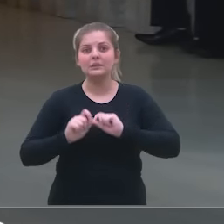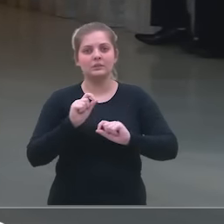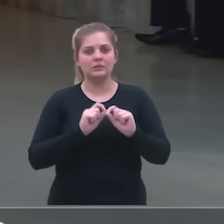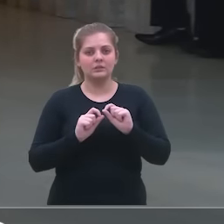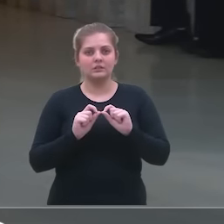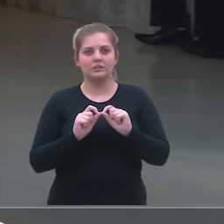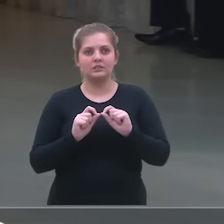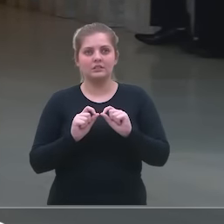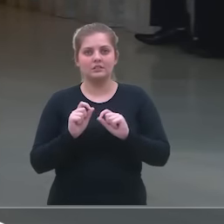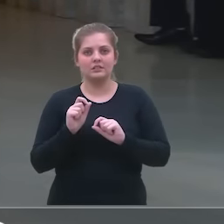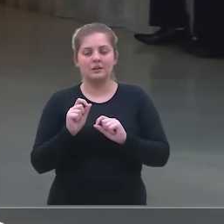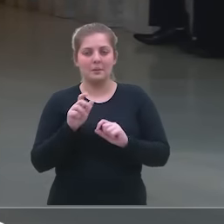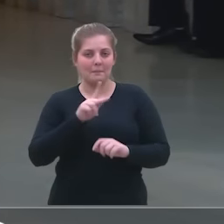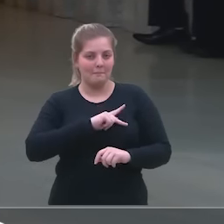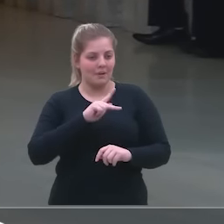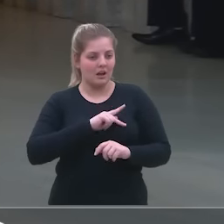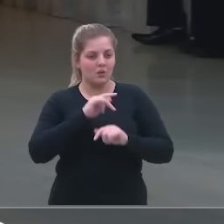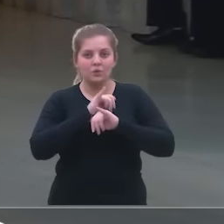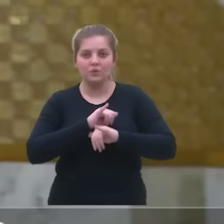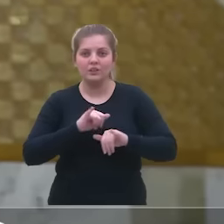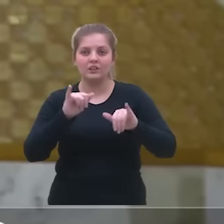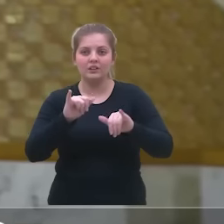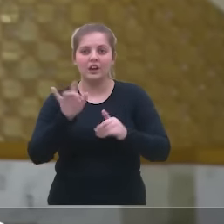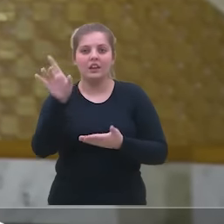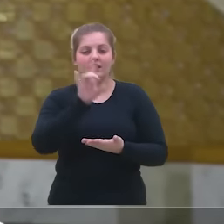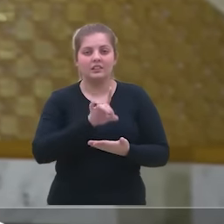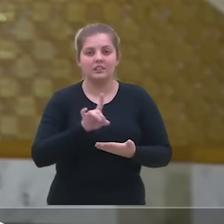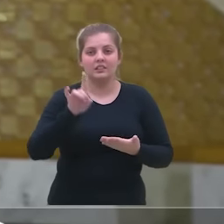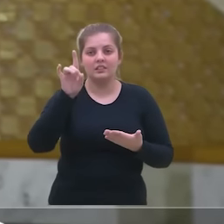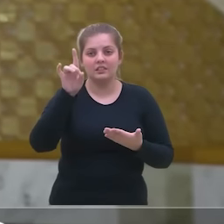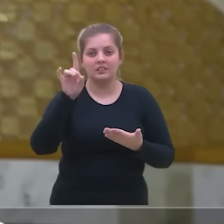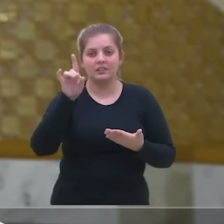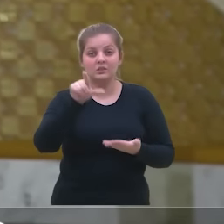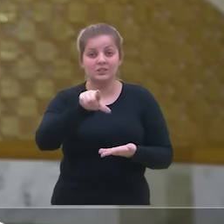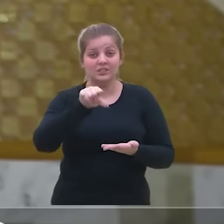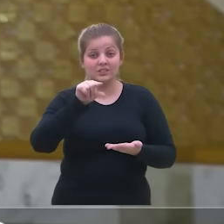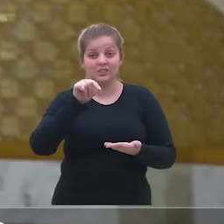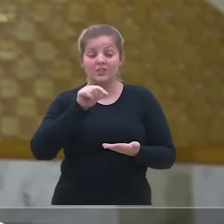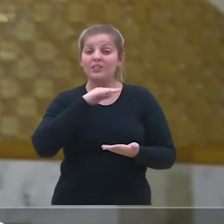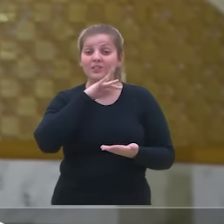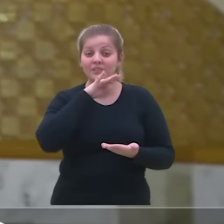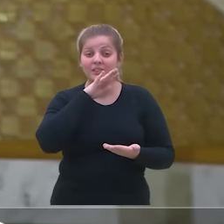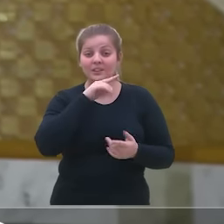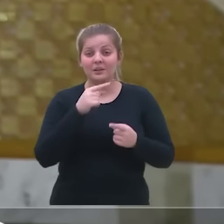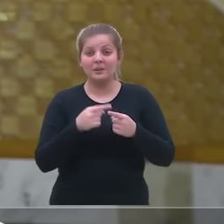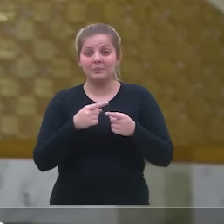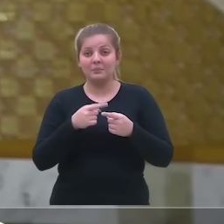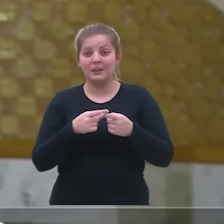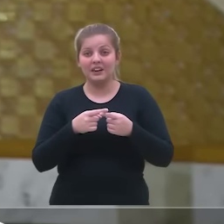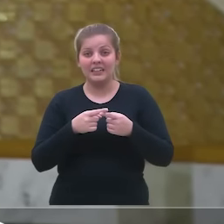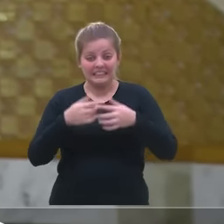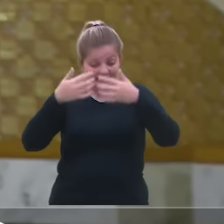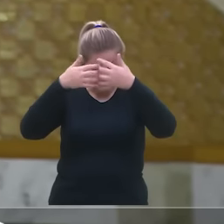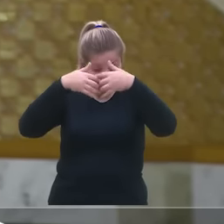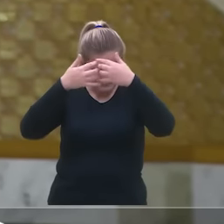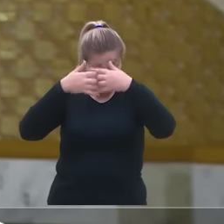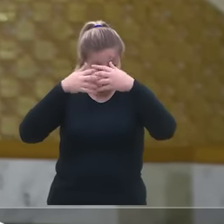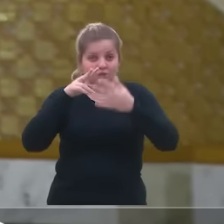aquilo que Paulo disse Deus escolhe os fracos para confundir os